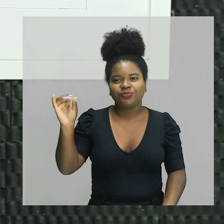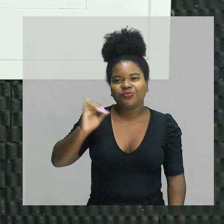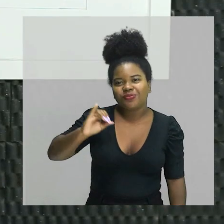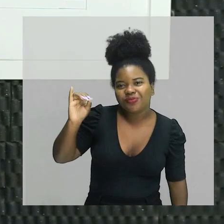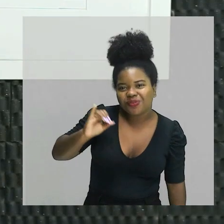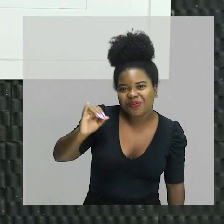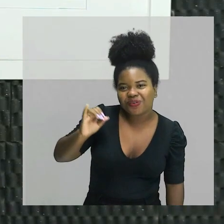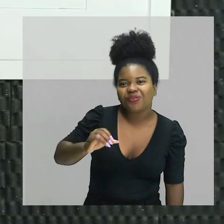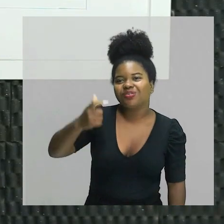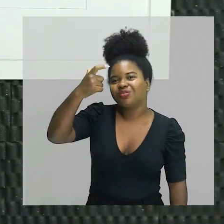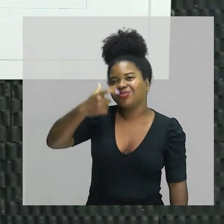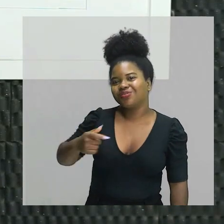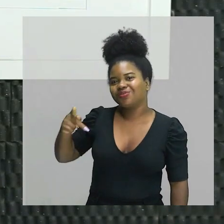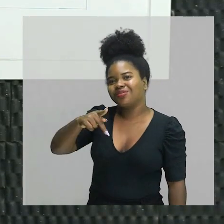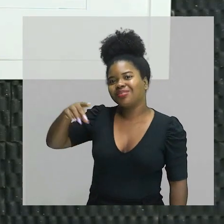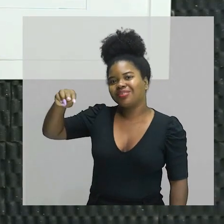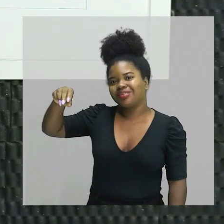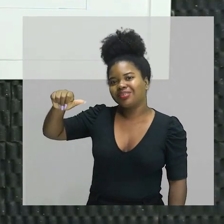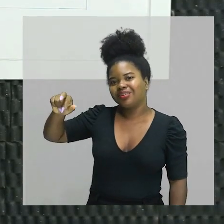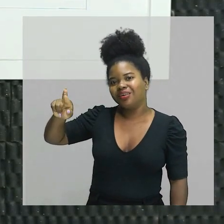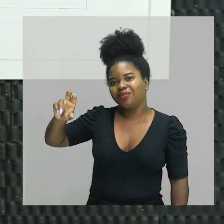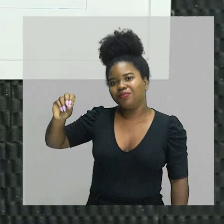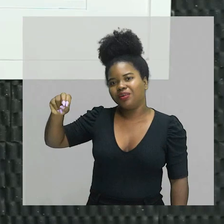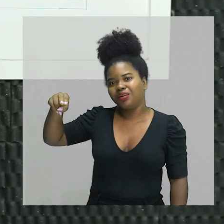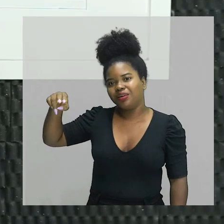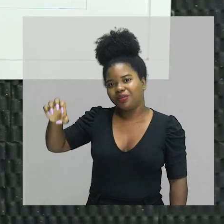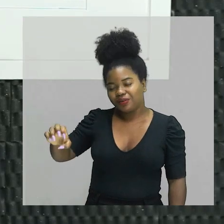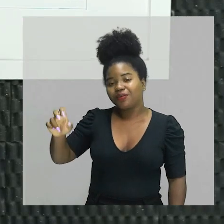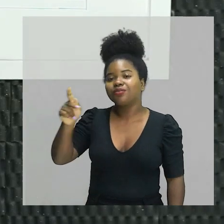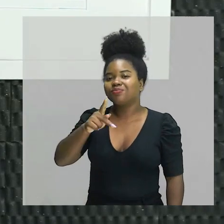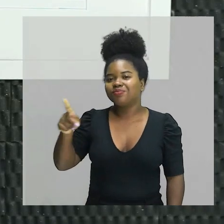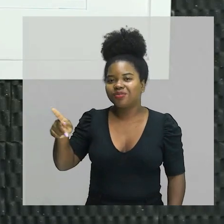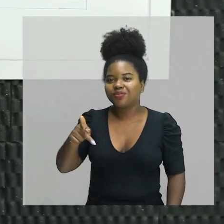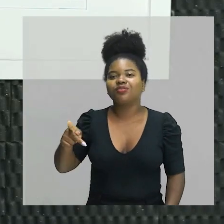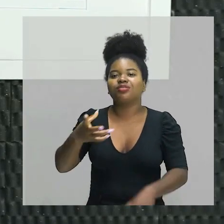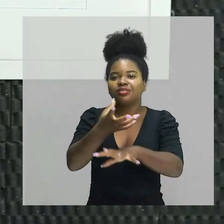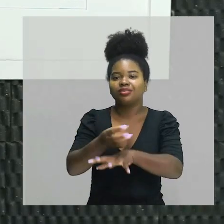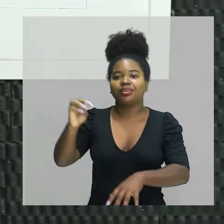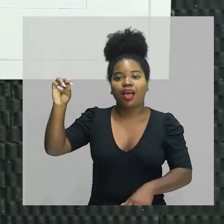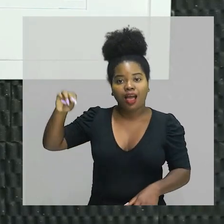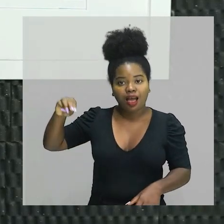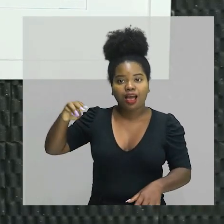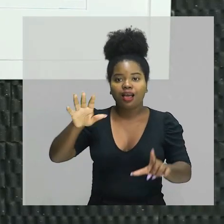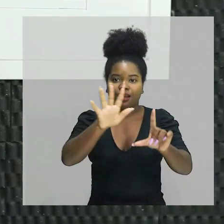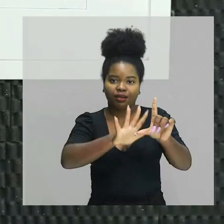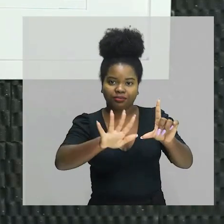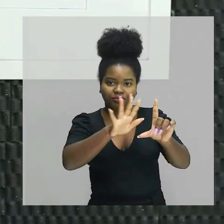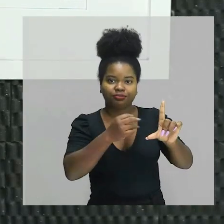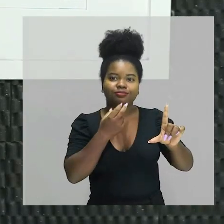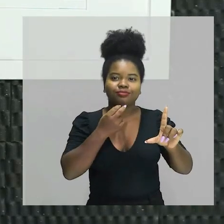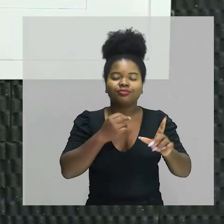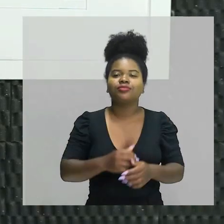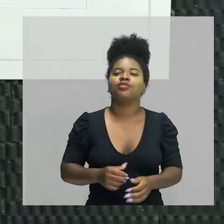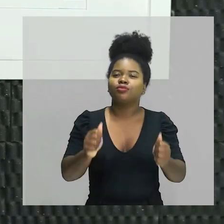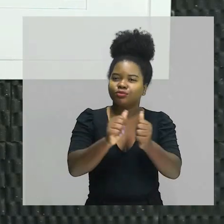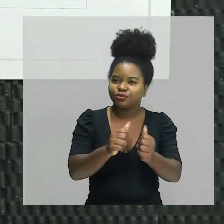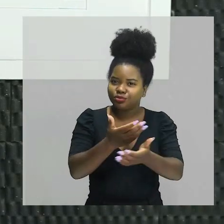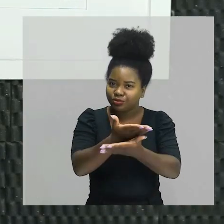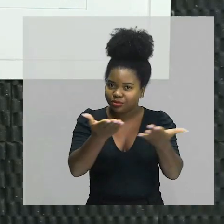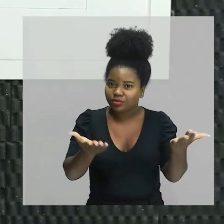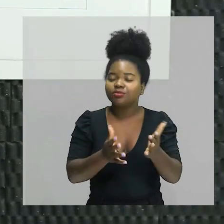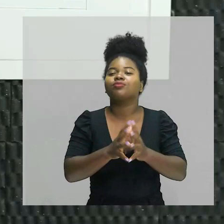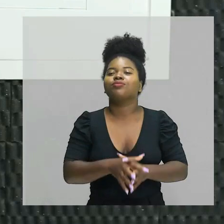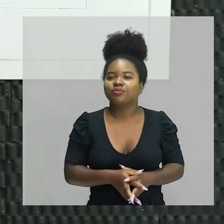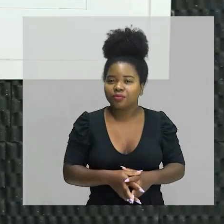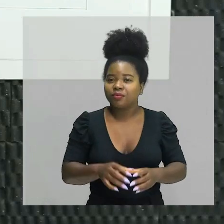Olá, galera, aqui é o professor Maroni Bergman, professor de matemática da plataforma Gonçalves Dias. Estamos aqui com vocês no